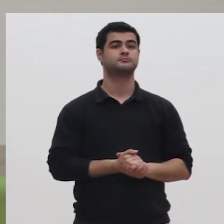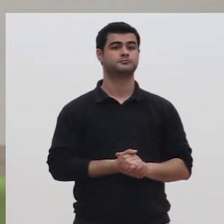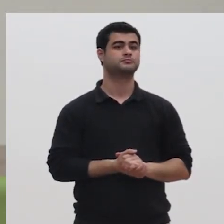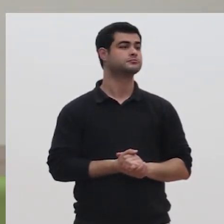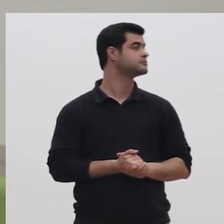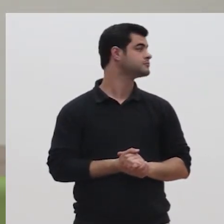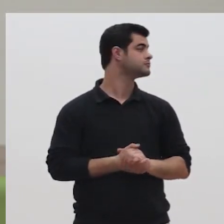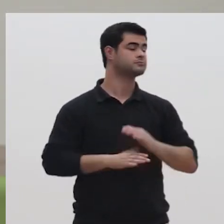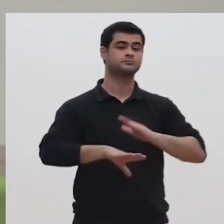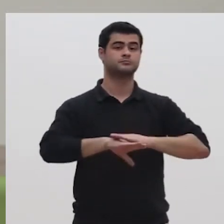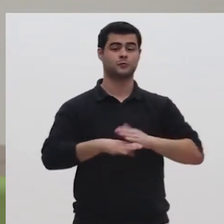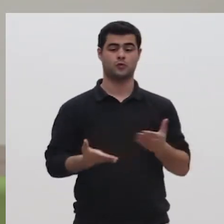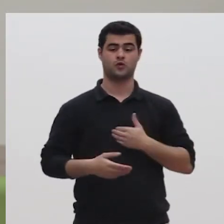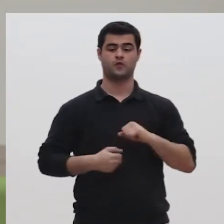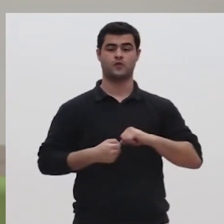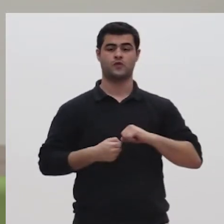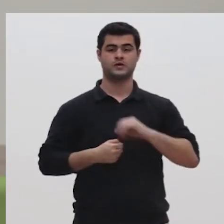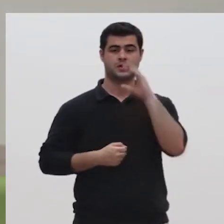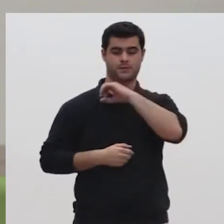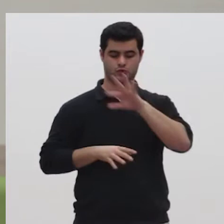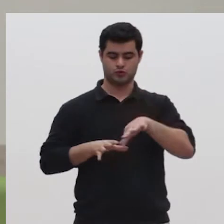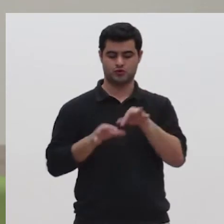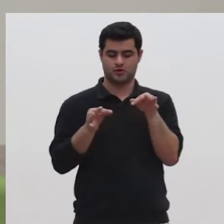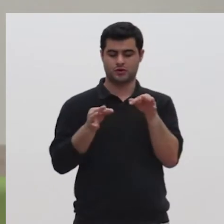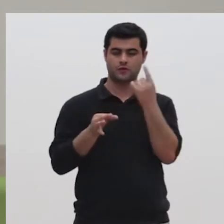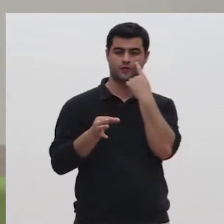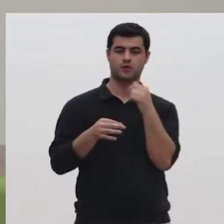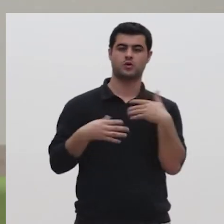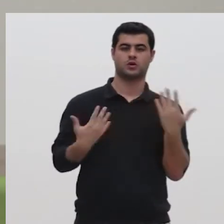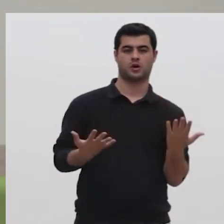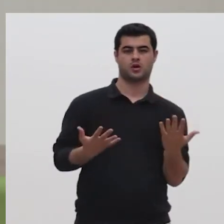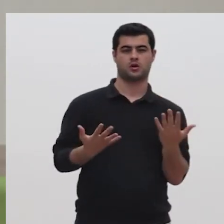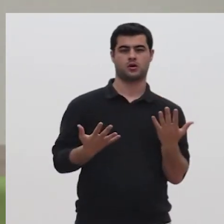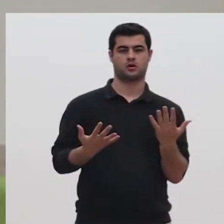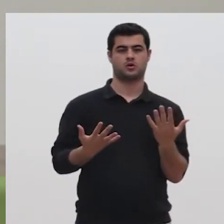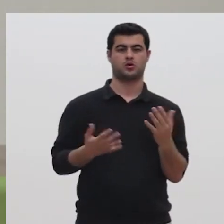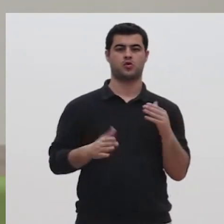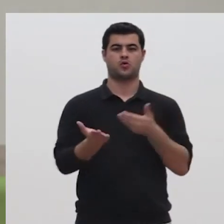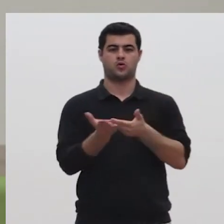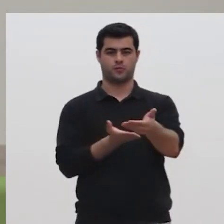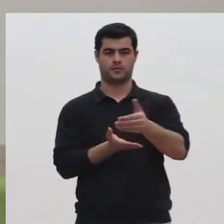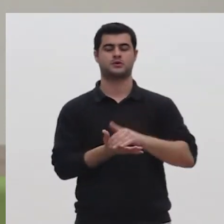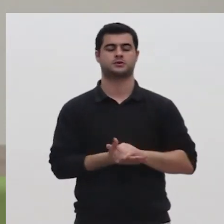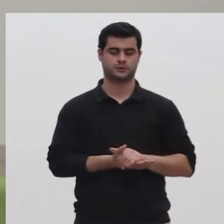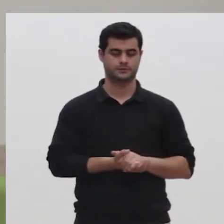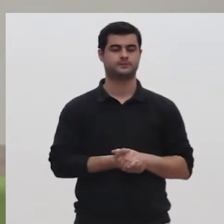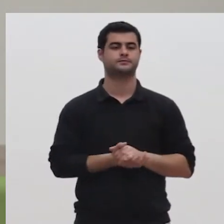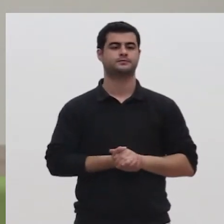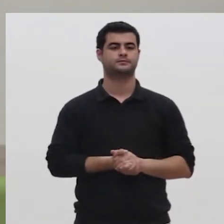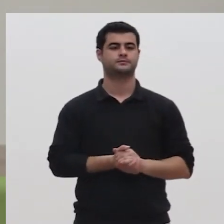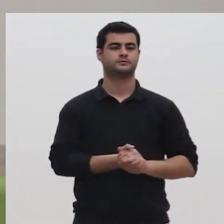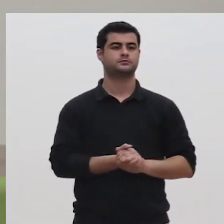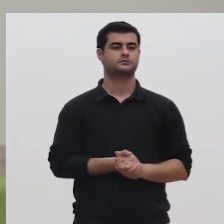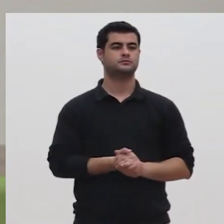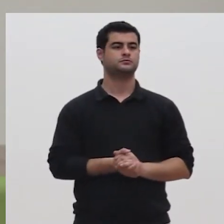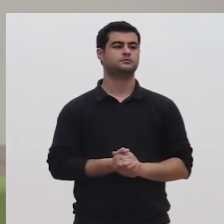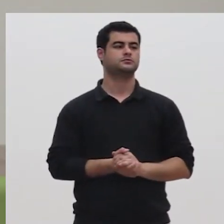Vou fazer primeiro o sorteio, então, para ver quem é que vai começar.